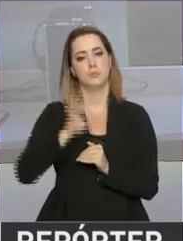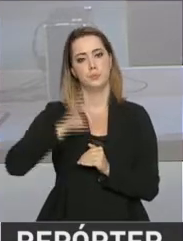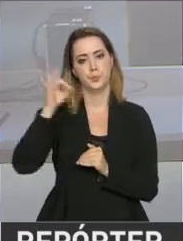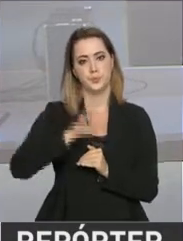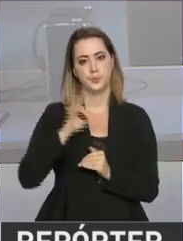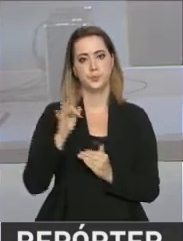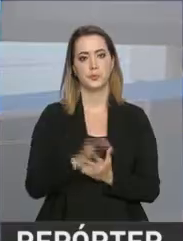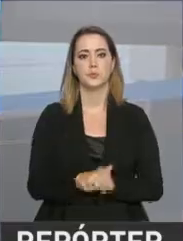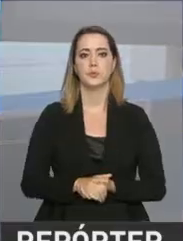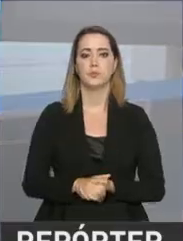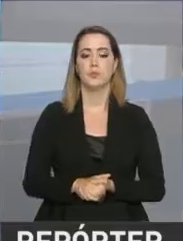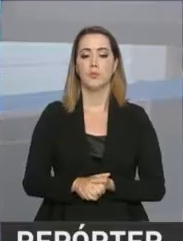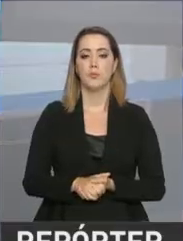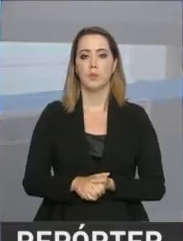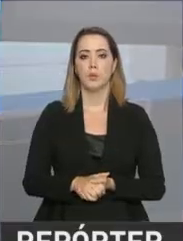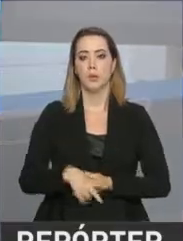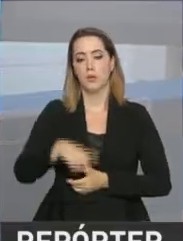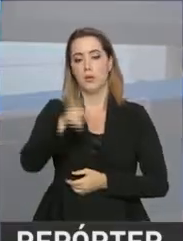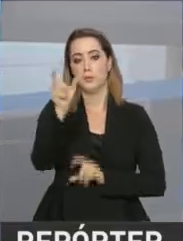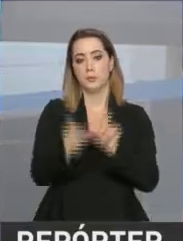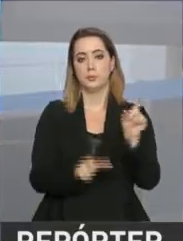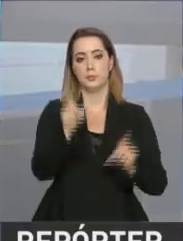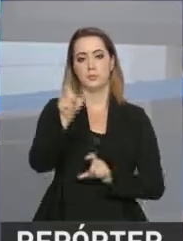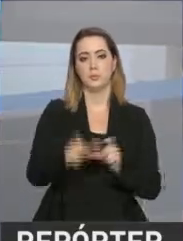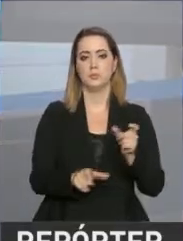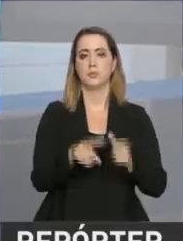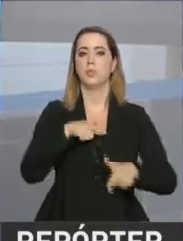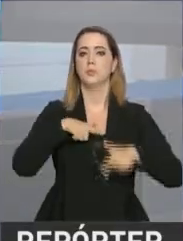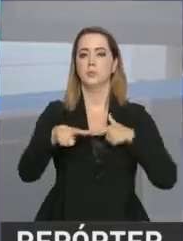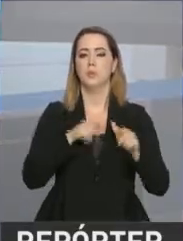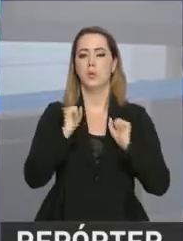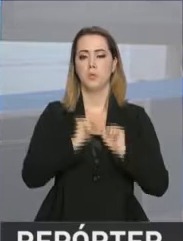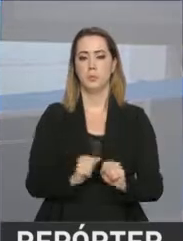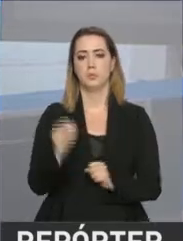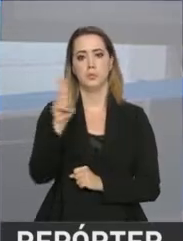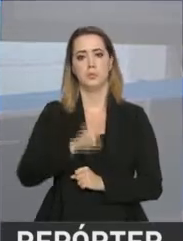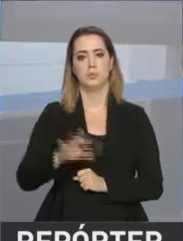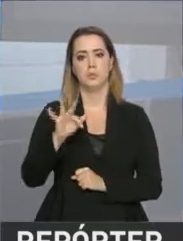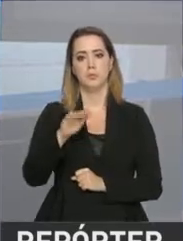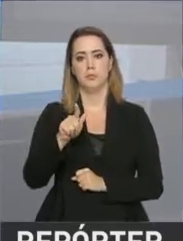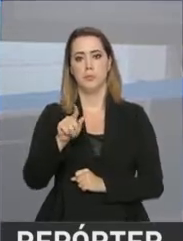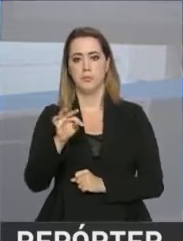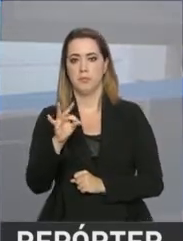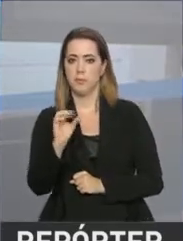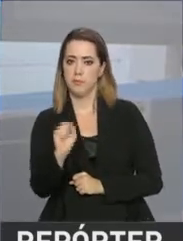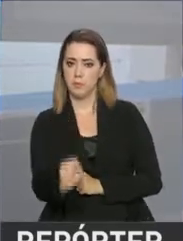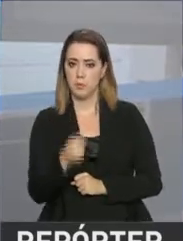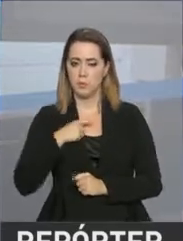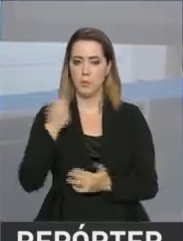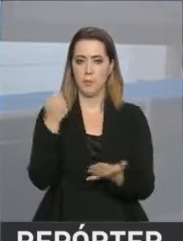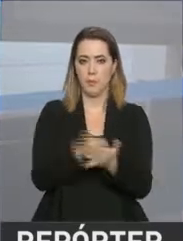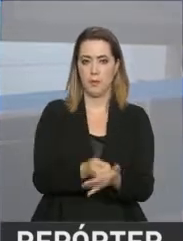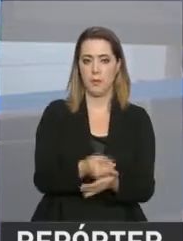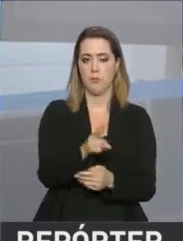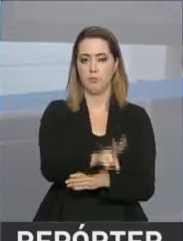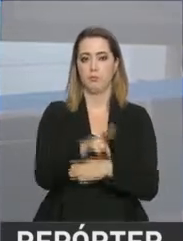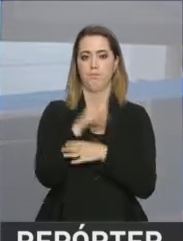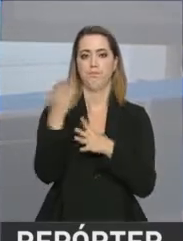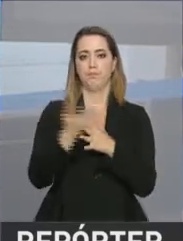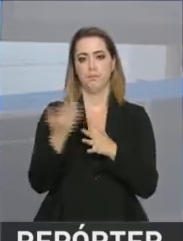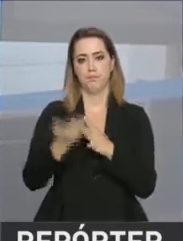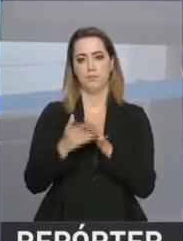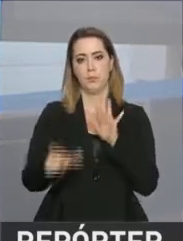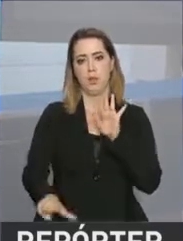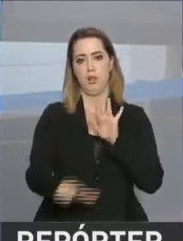5%. O trabalhador vai poder usar o FGTS como garantia para fazer um empréstimo consignado. A lei é